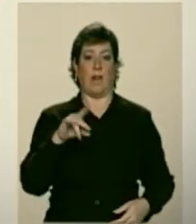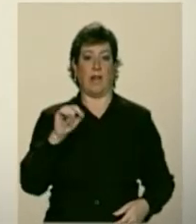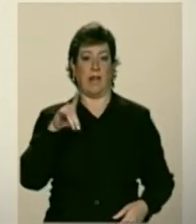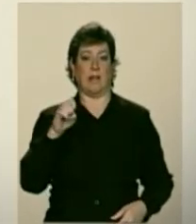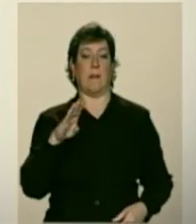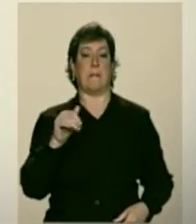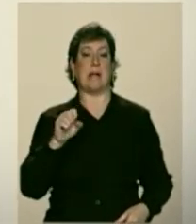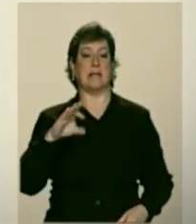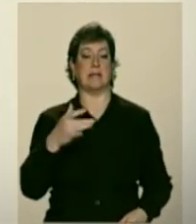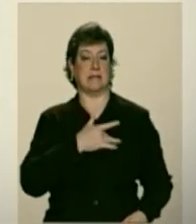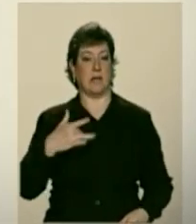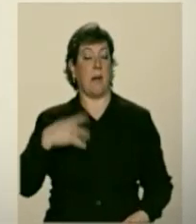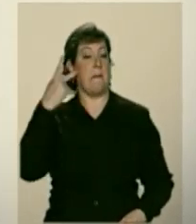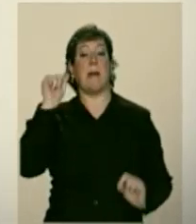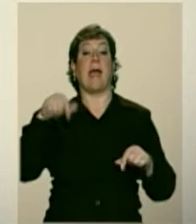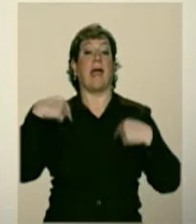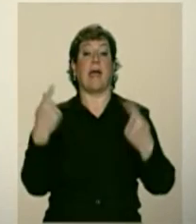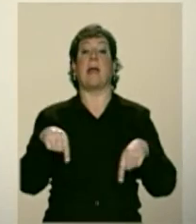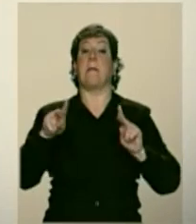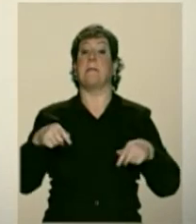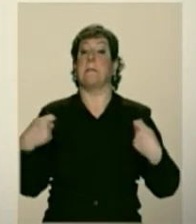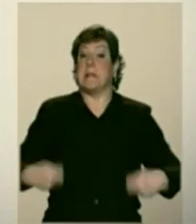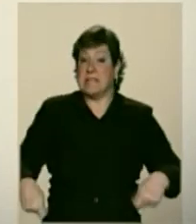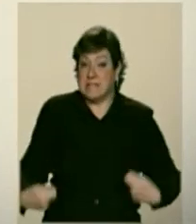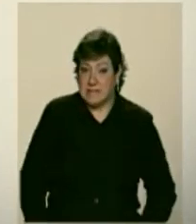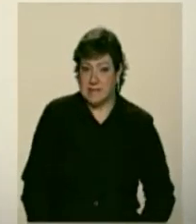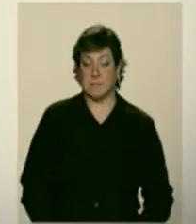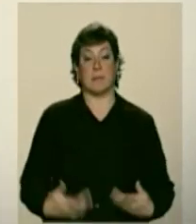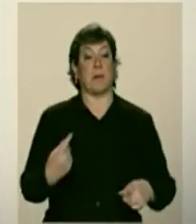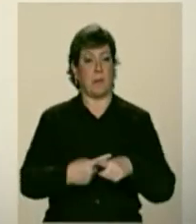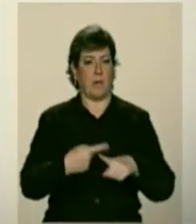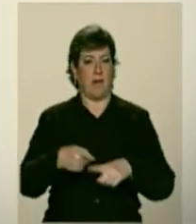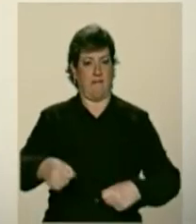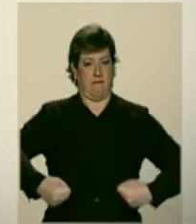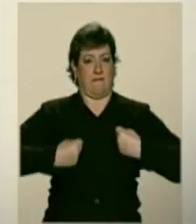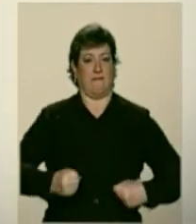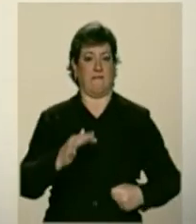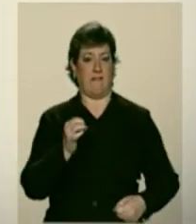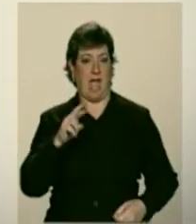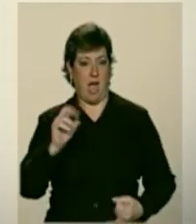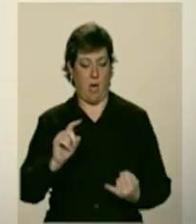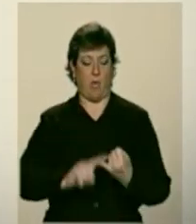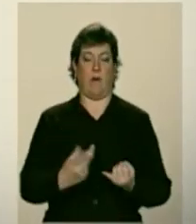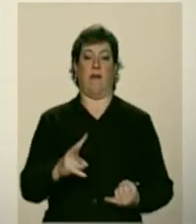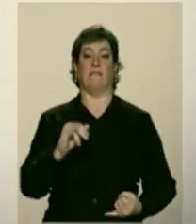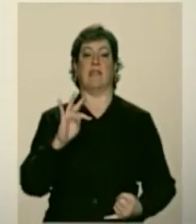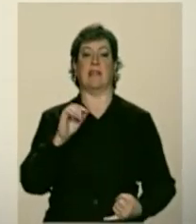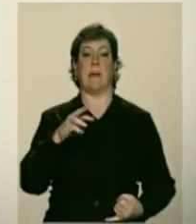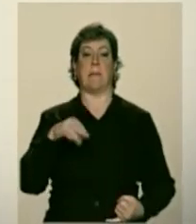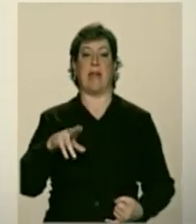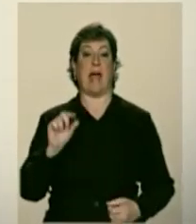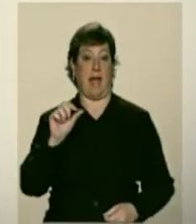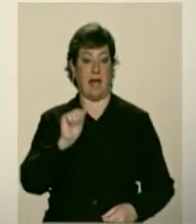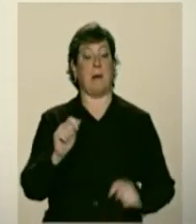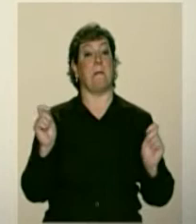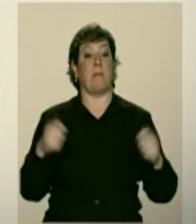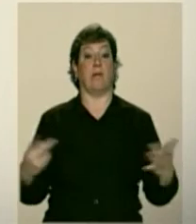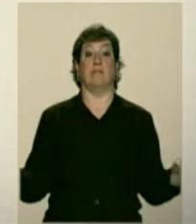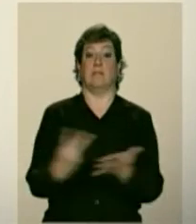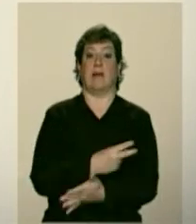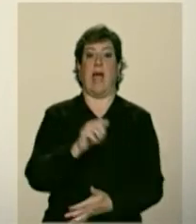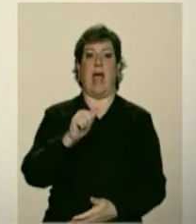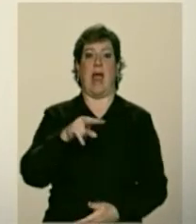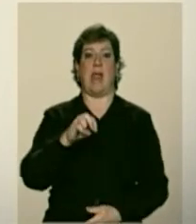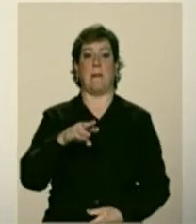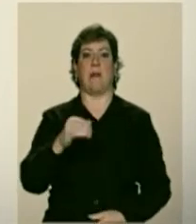indicação médica. Isso é importante, Luciano, porque a falta de ferro e de vitamina A pode causar anemia e aumentar